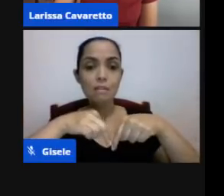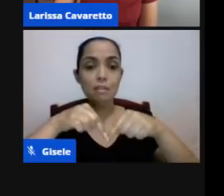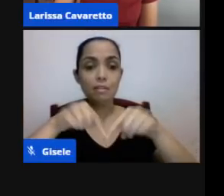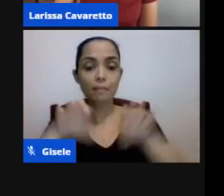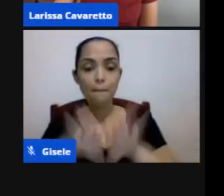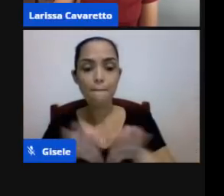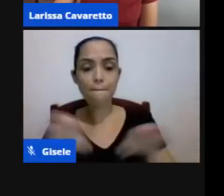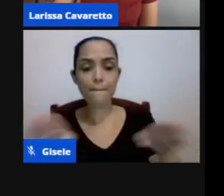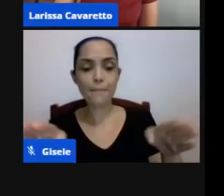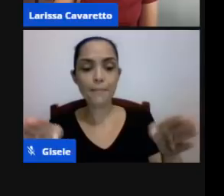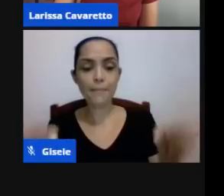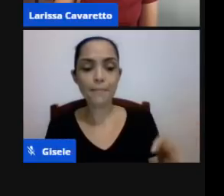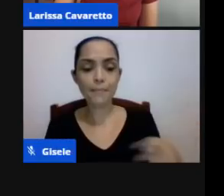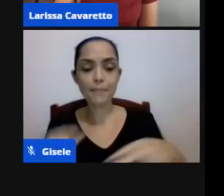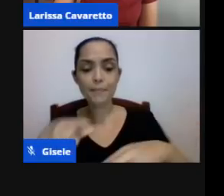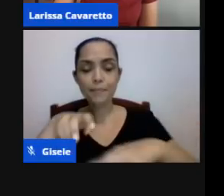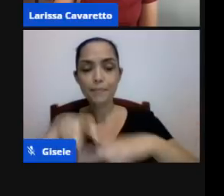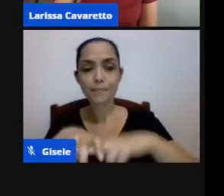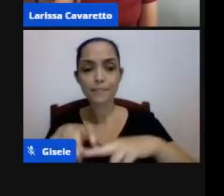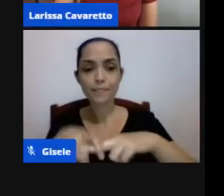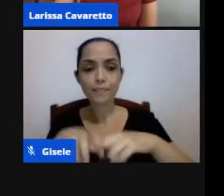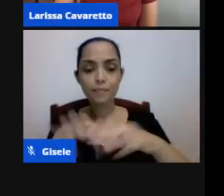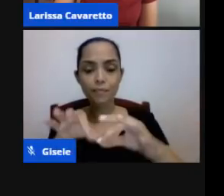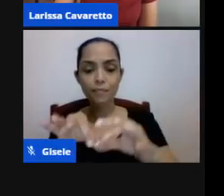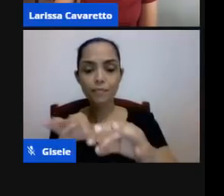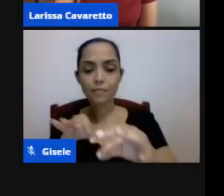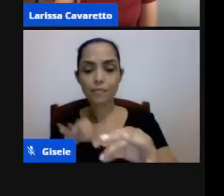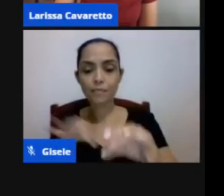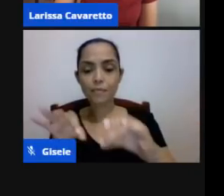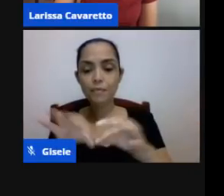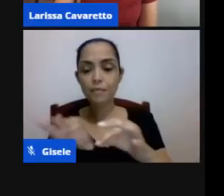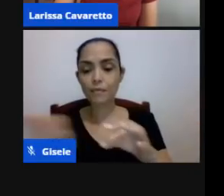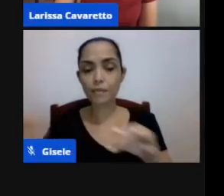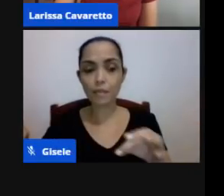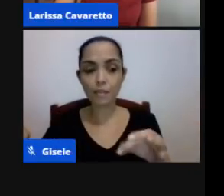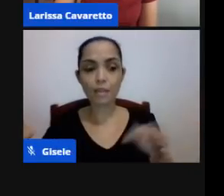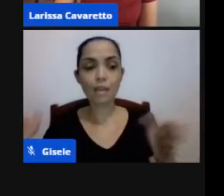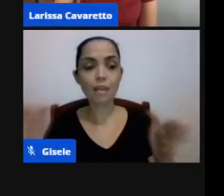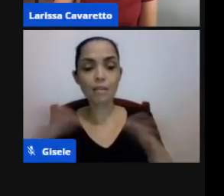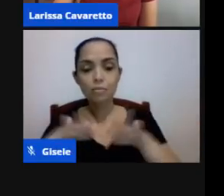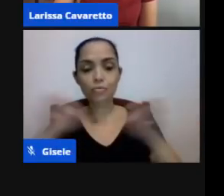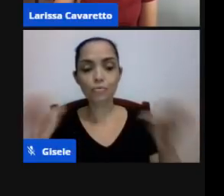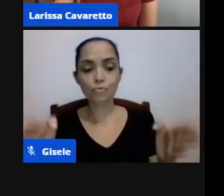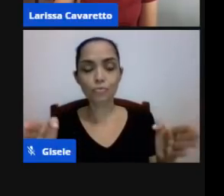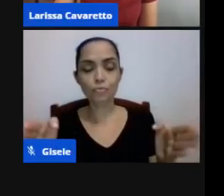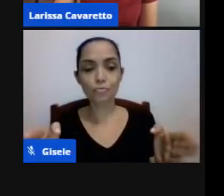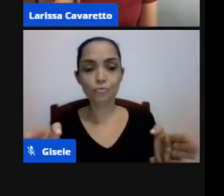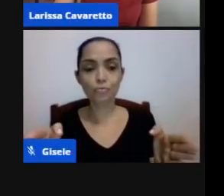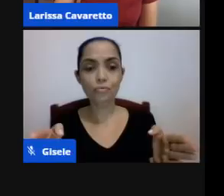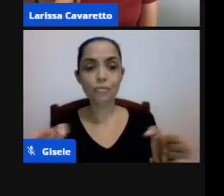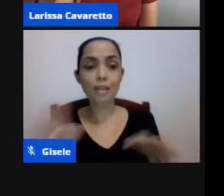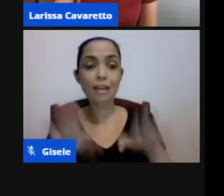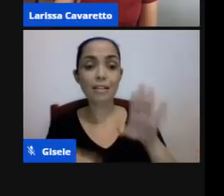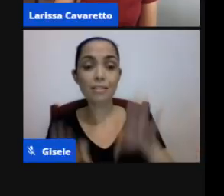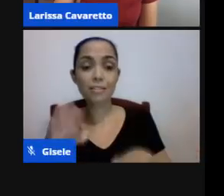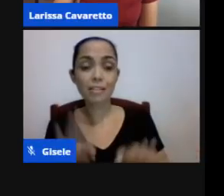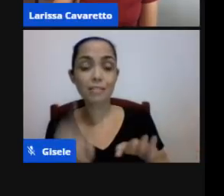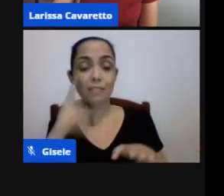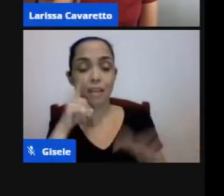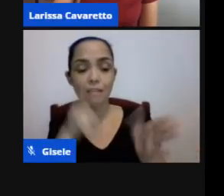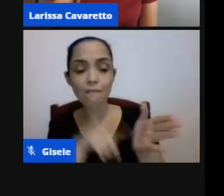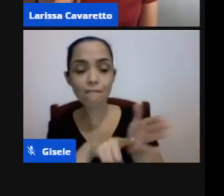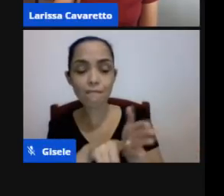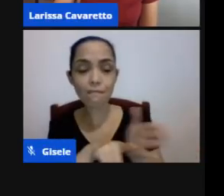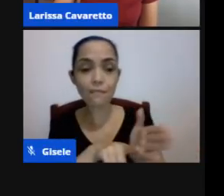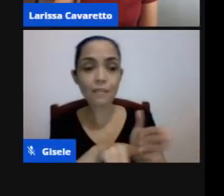carteiras distanciadas para todos os lados, tá, gente? É importante isso, porque às vezes a gente vai em alguns lugares fiscalizar e